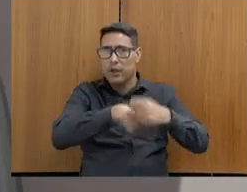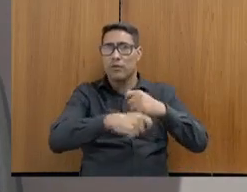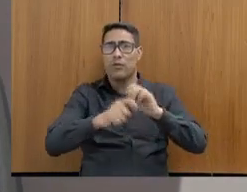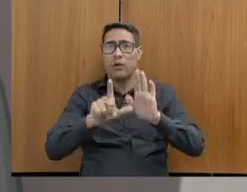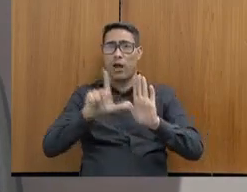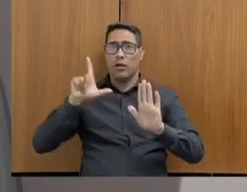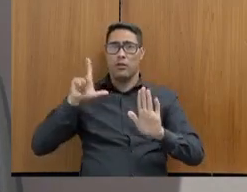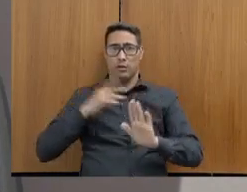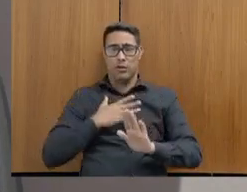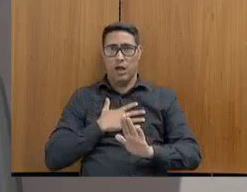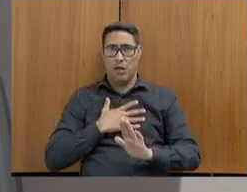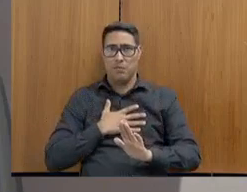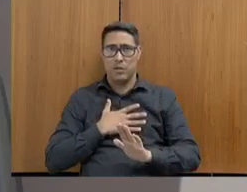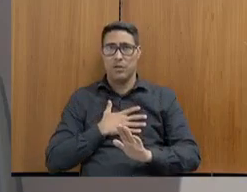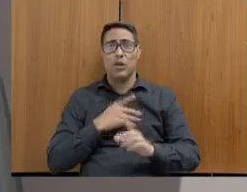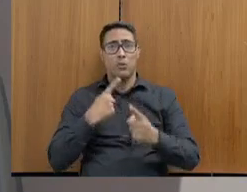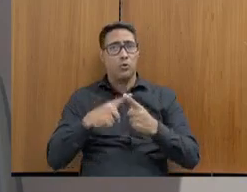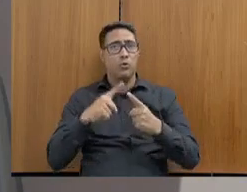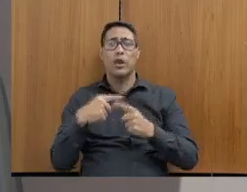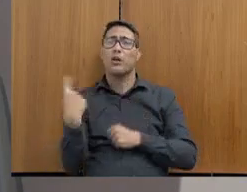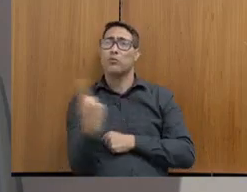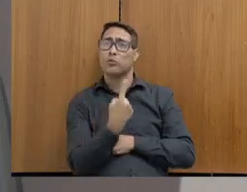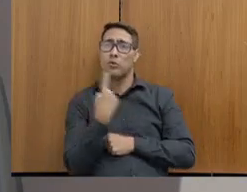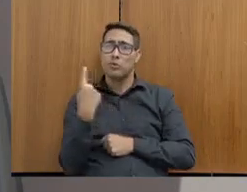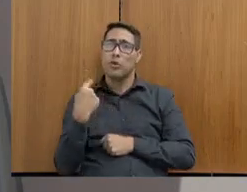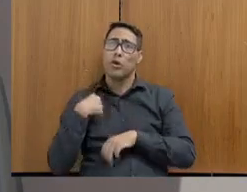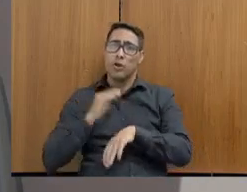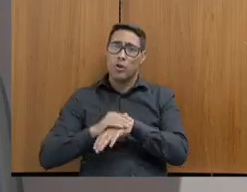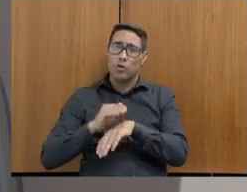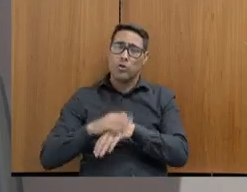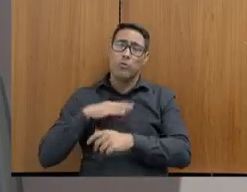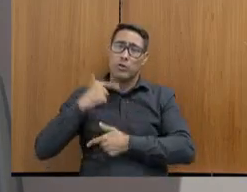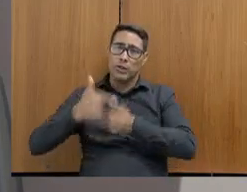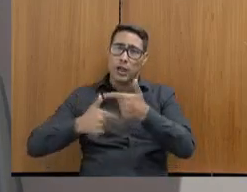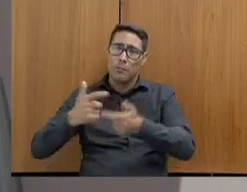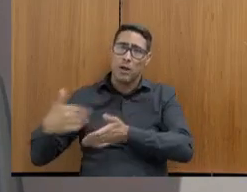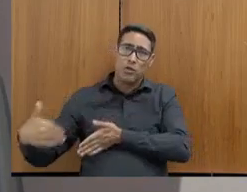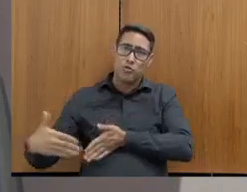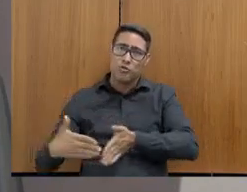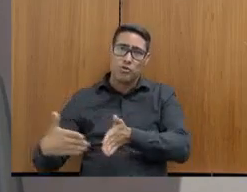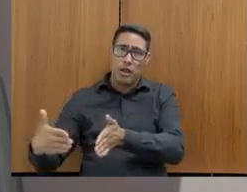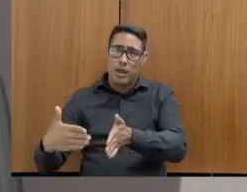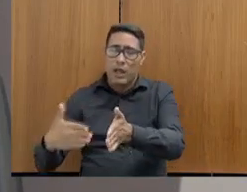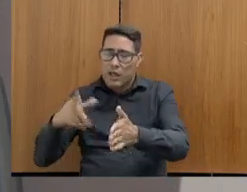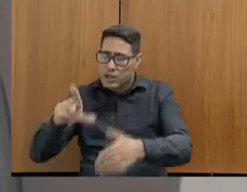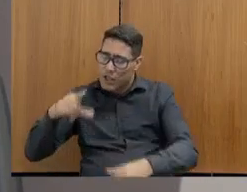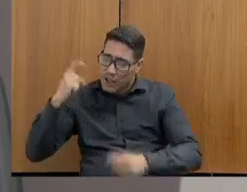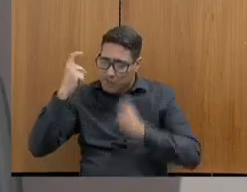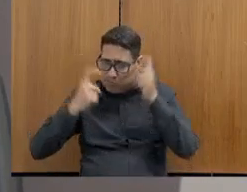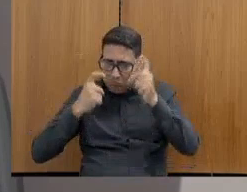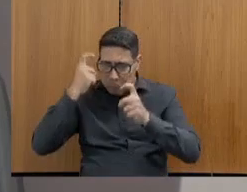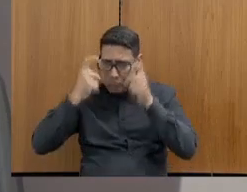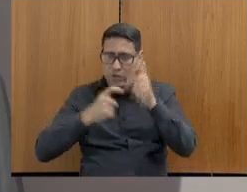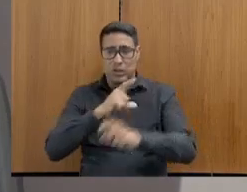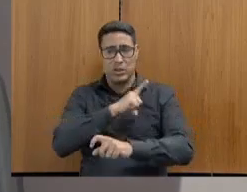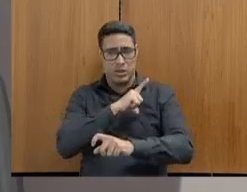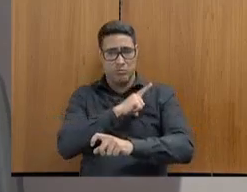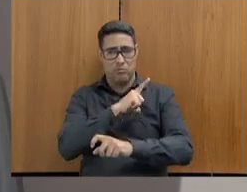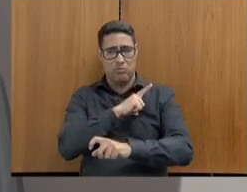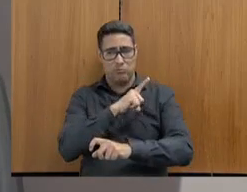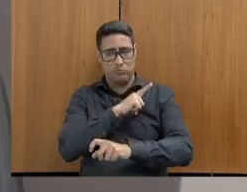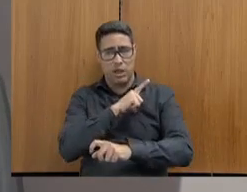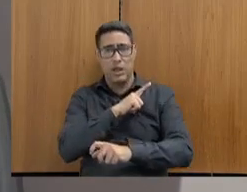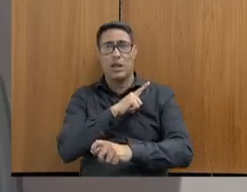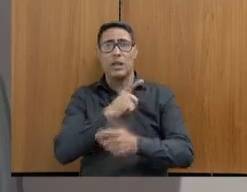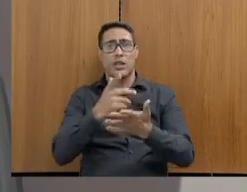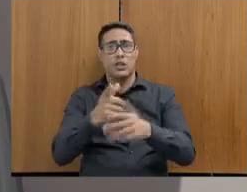né porque todos nós somos servidores de carreira nós temos essa preocupação e é uma preocupação né que continua na nossa